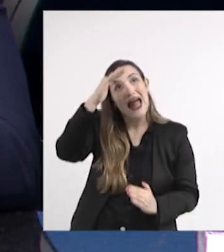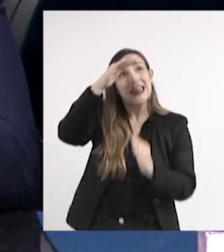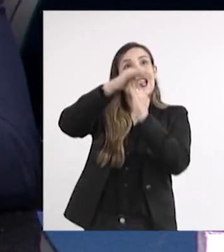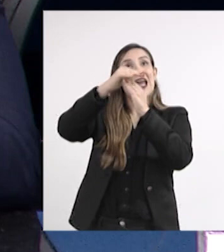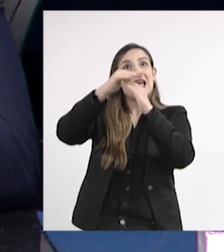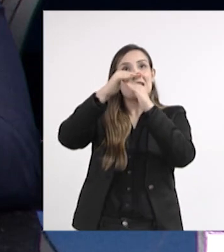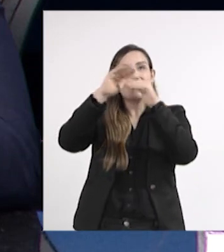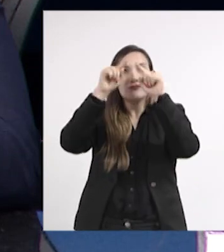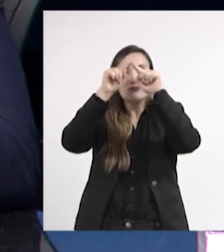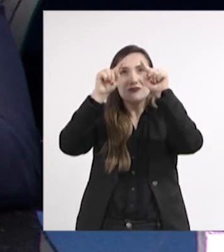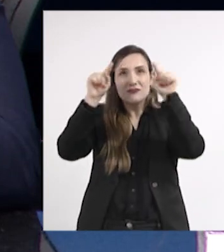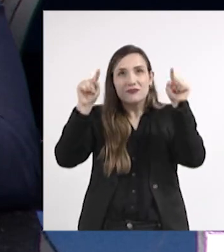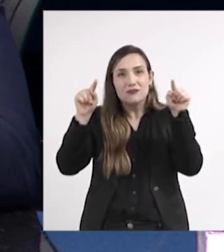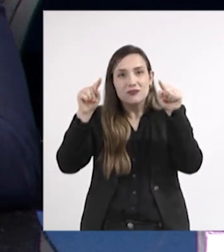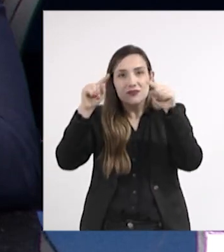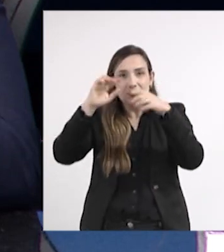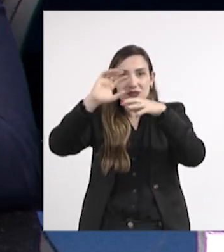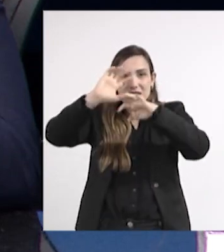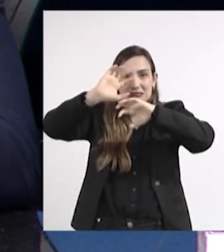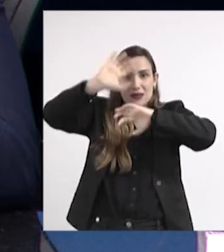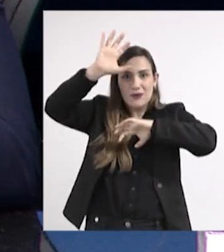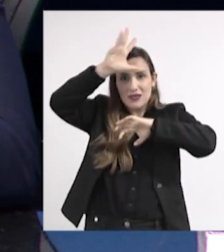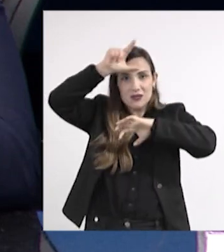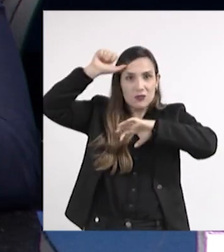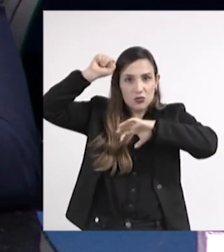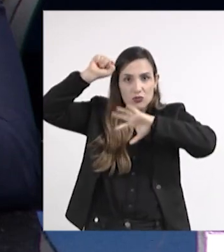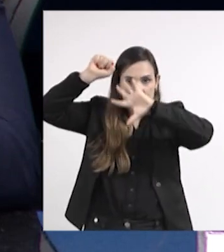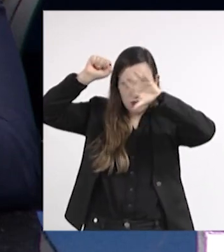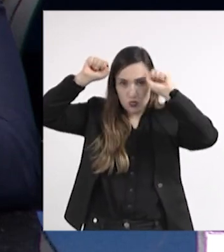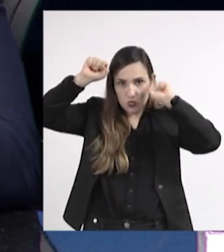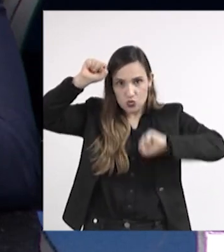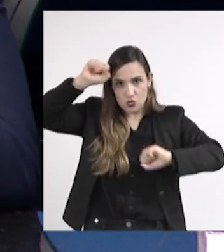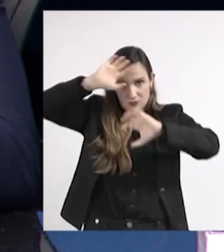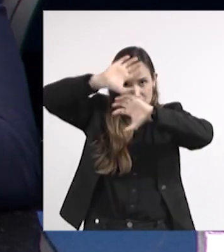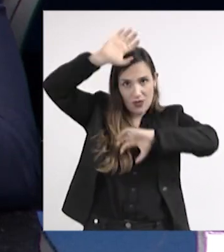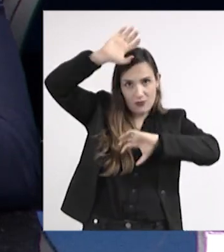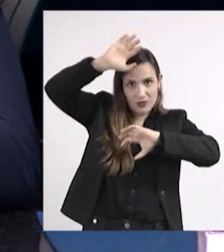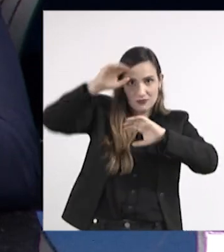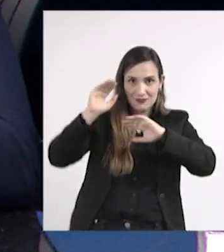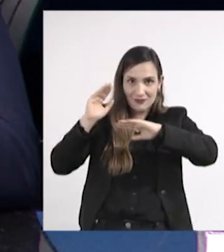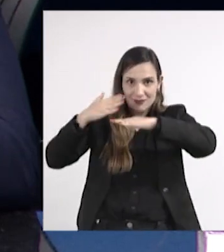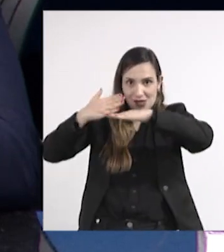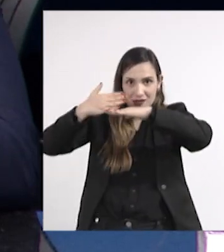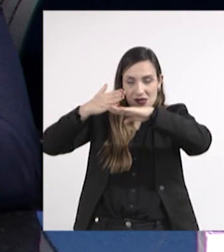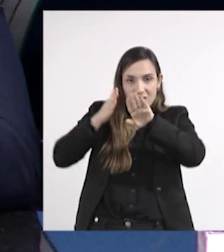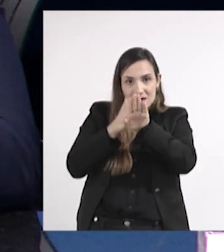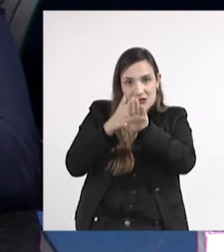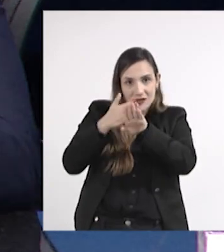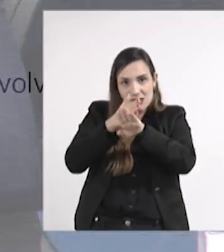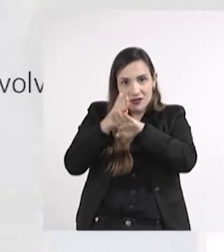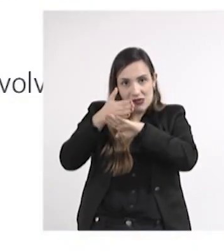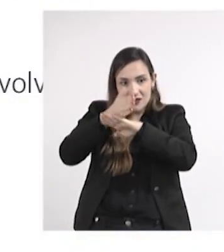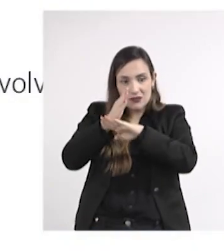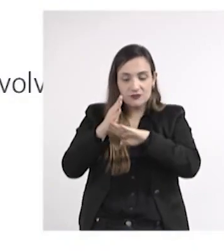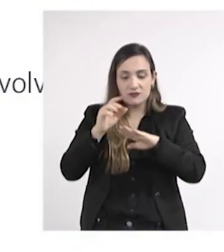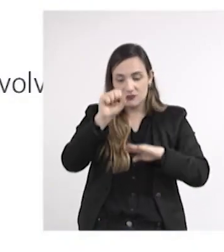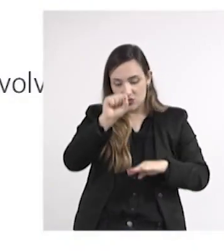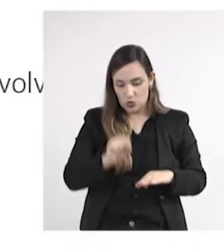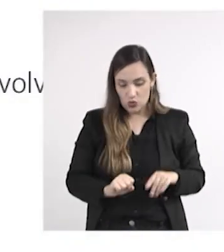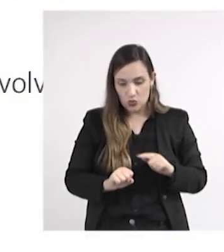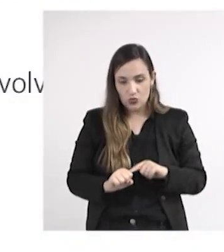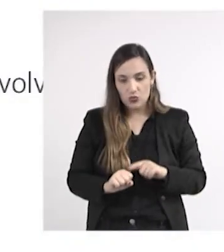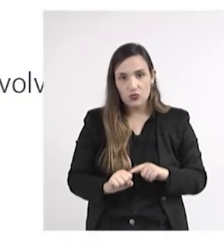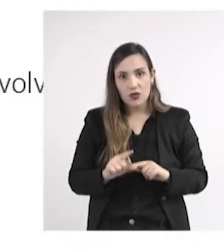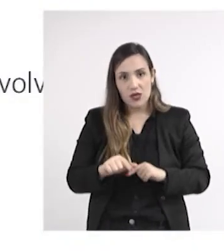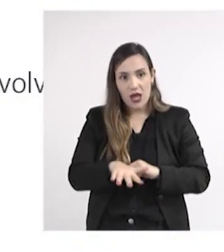de divisa com o estado do Mato Grosso. O trecho que convencionamos denominar trecho sul, chamado Rota do